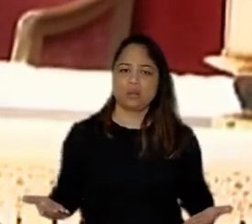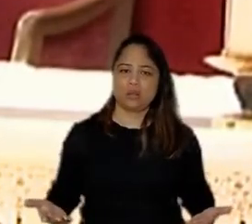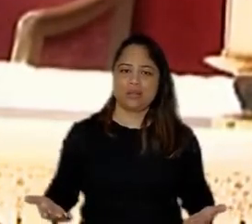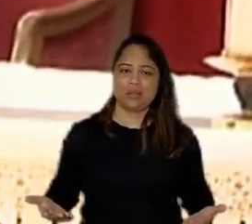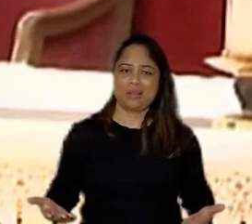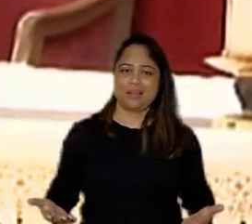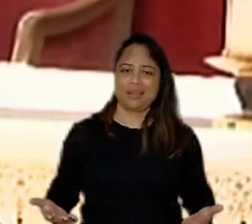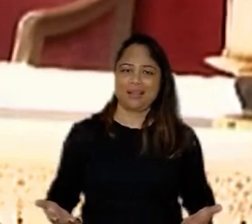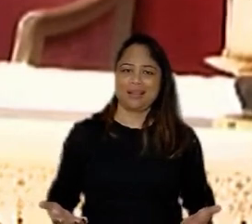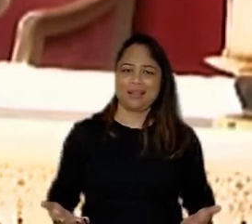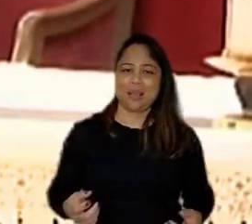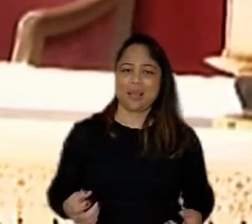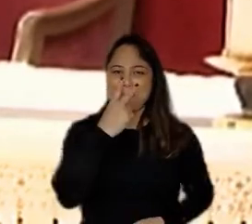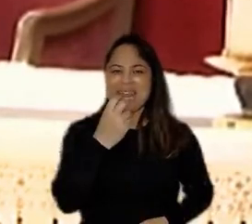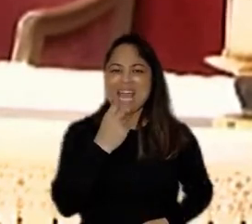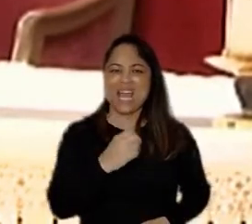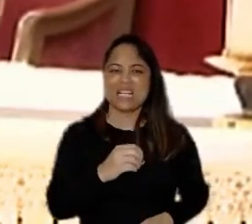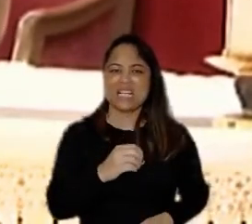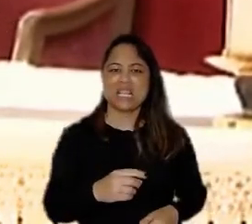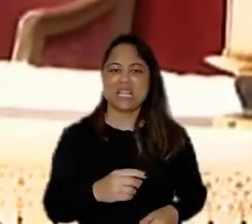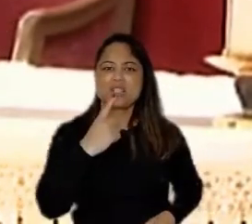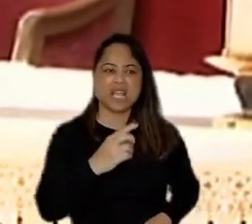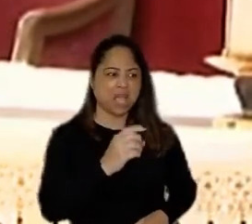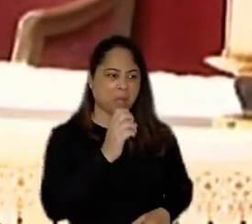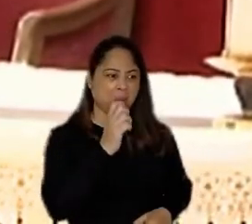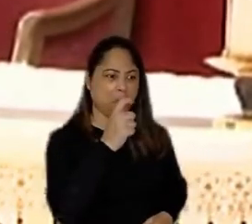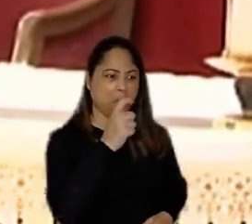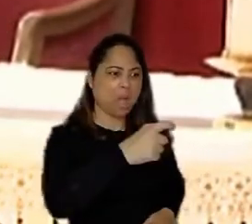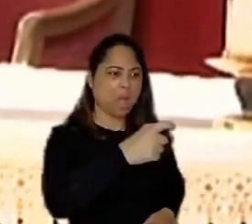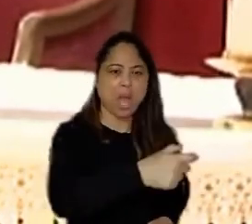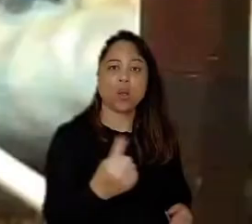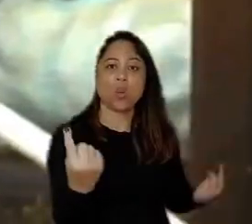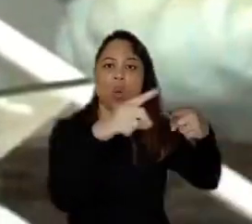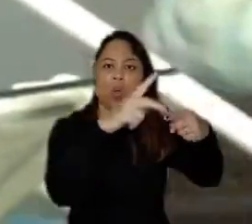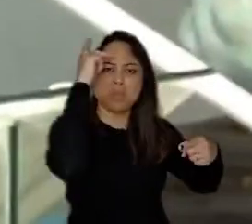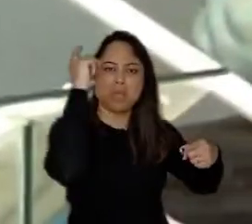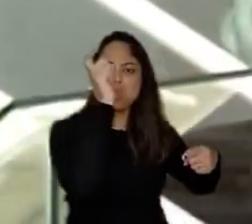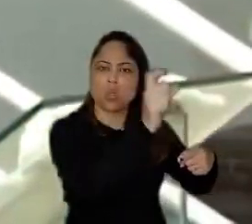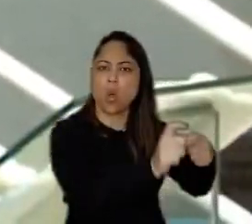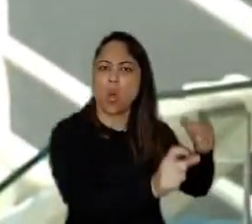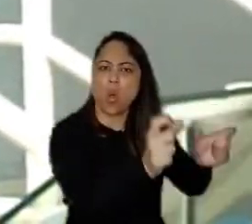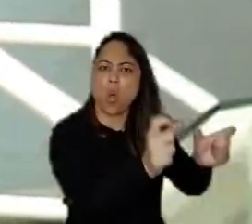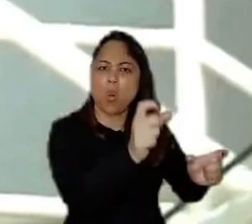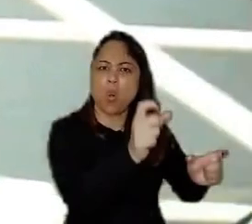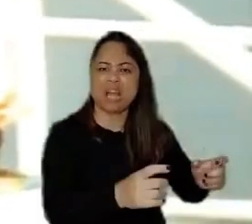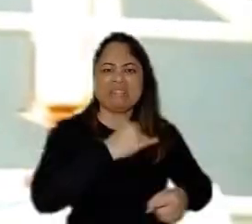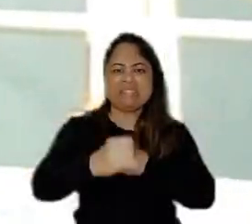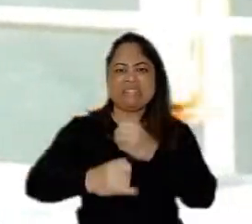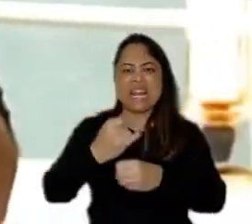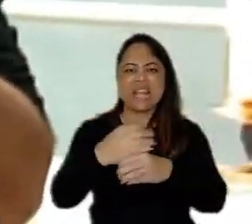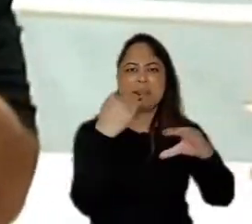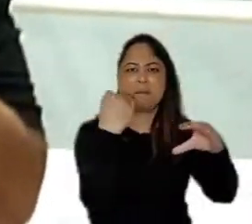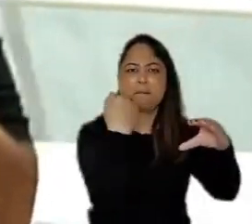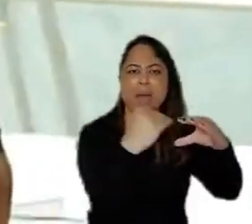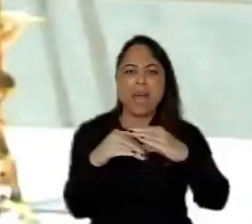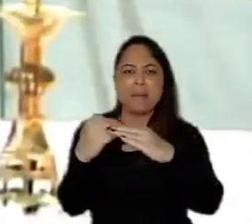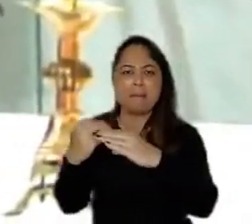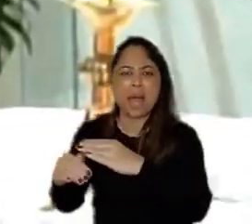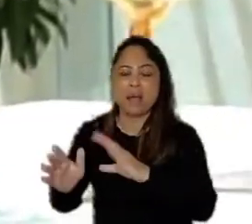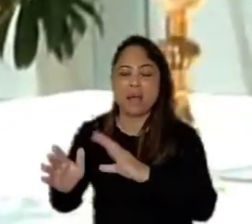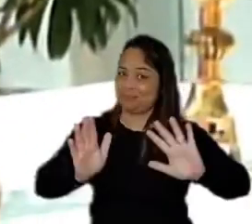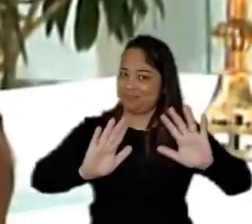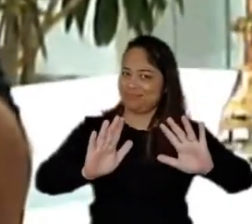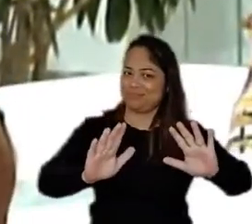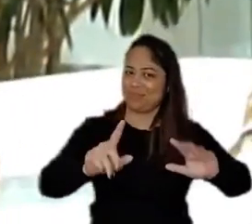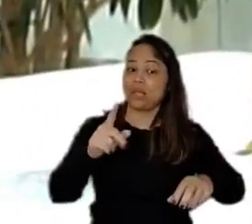na internet, mandando recado para os outros. Amadureça. Para de ficar na internet querendo mandar recado para alguém. Você